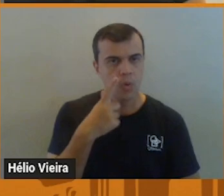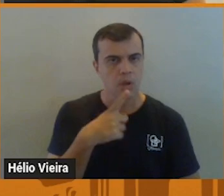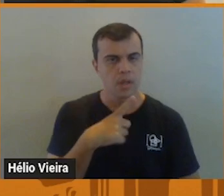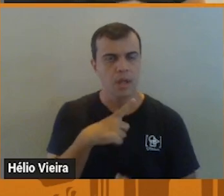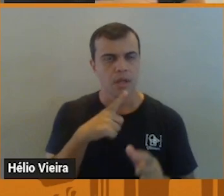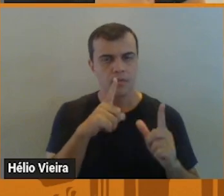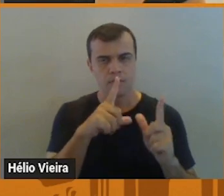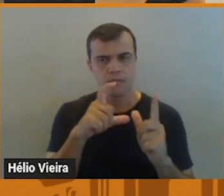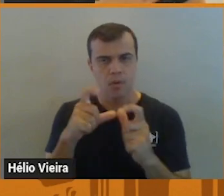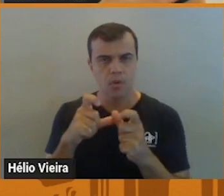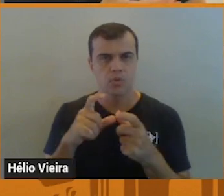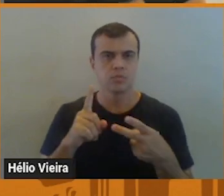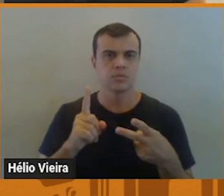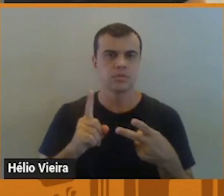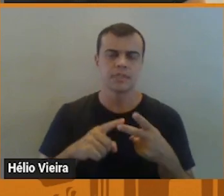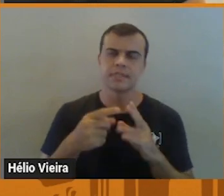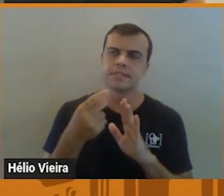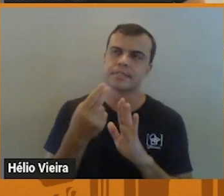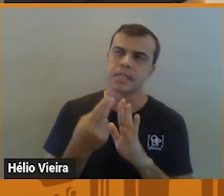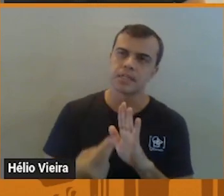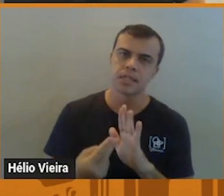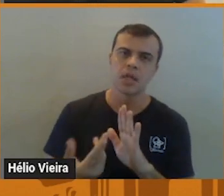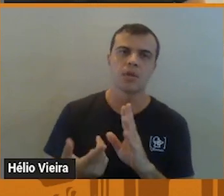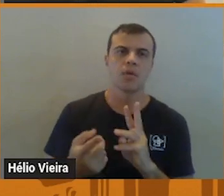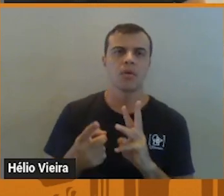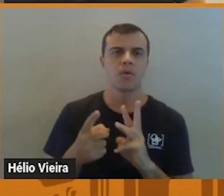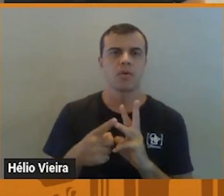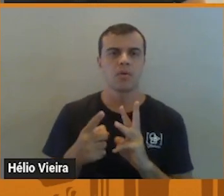de foto, pode ser uma exposição de desenho,